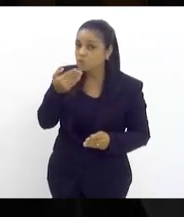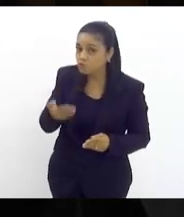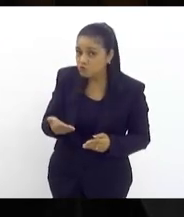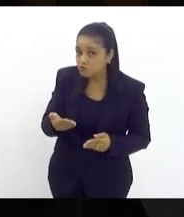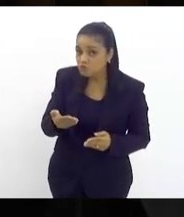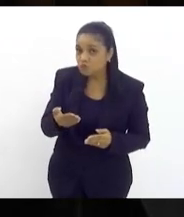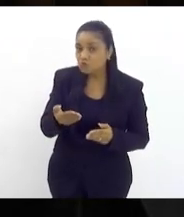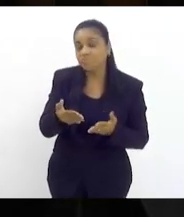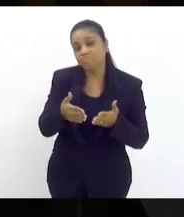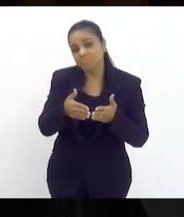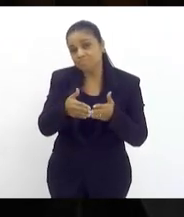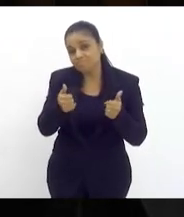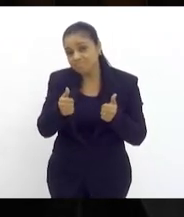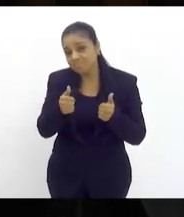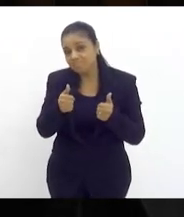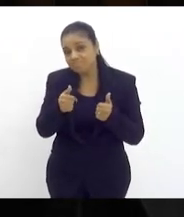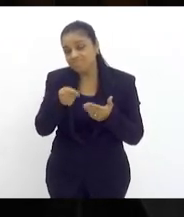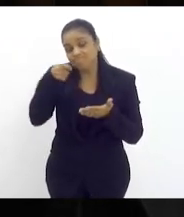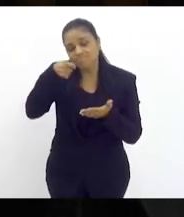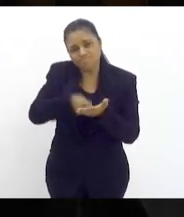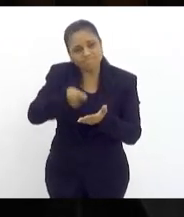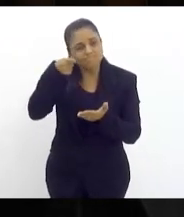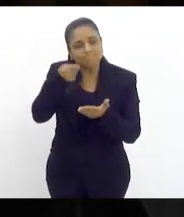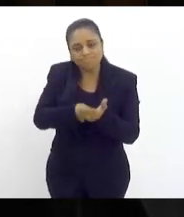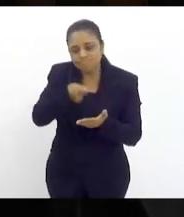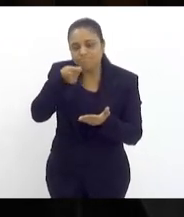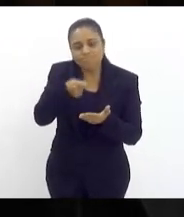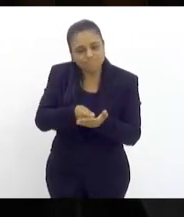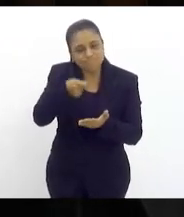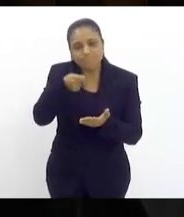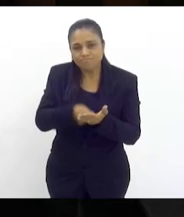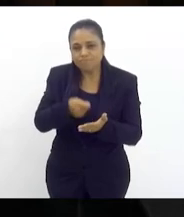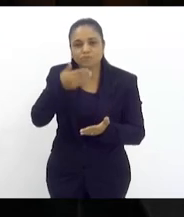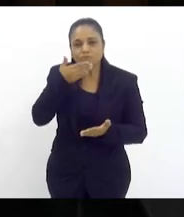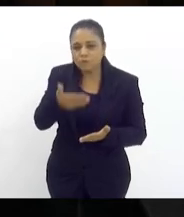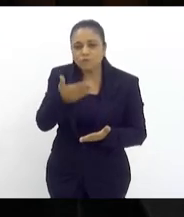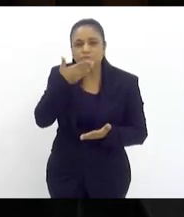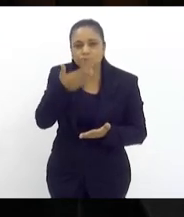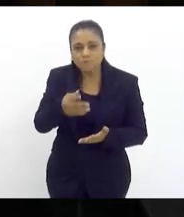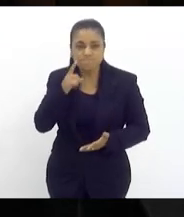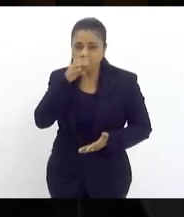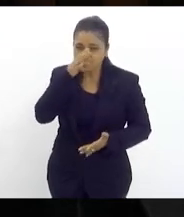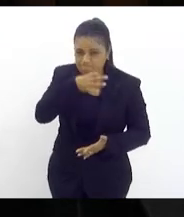ser batido muito. Muitas forças têm que se